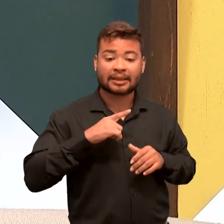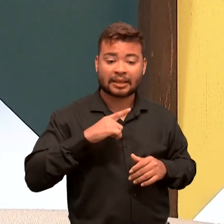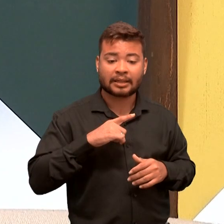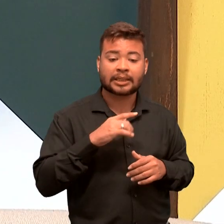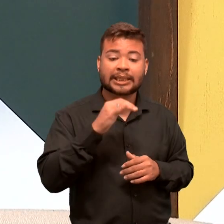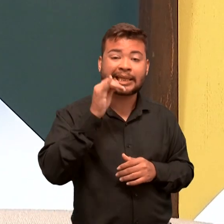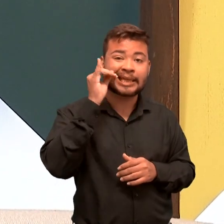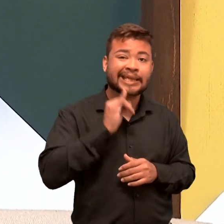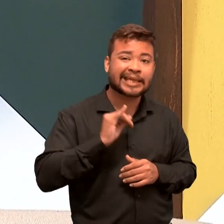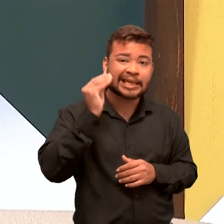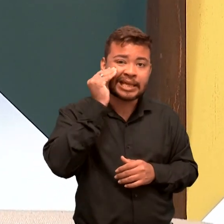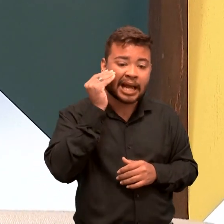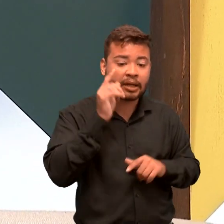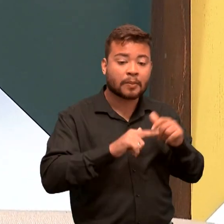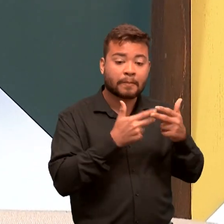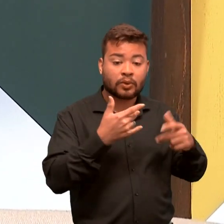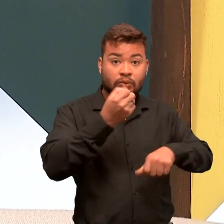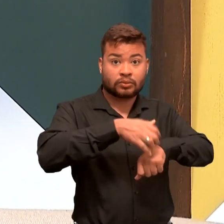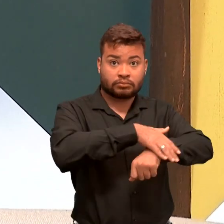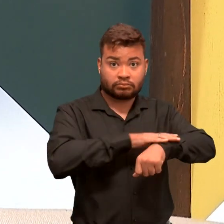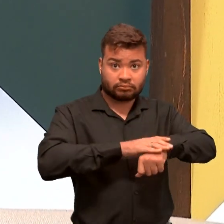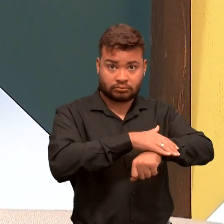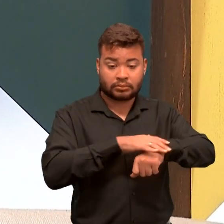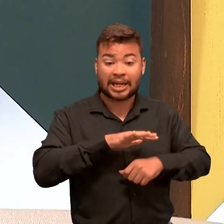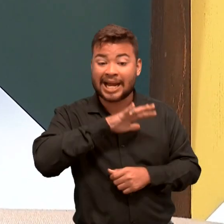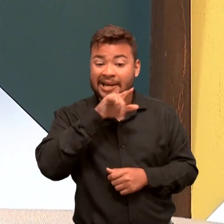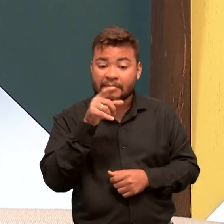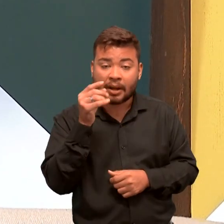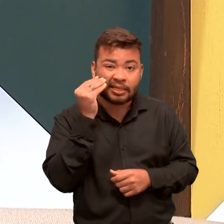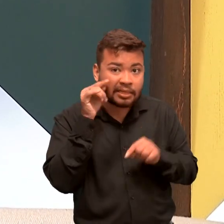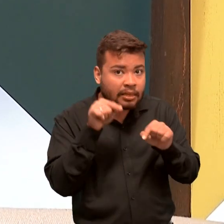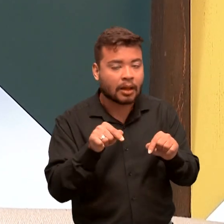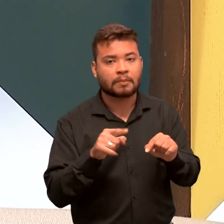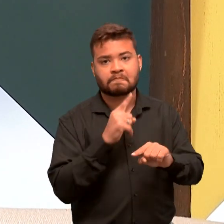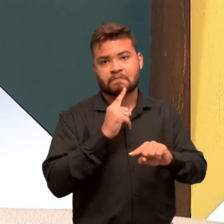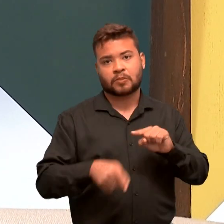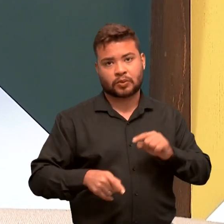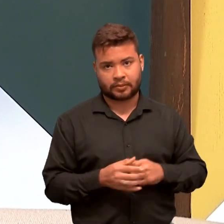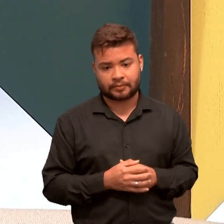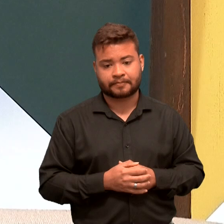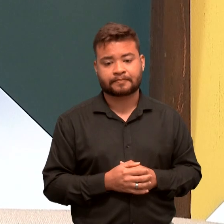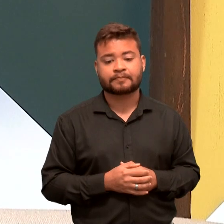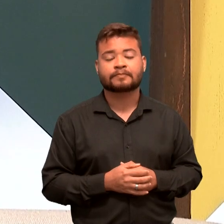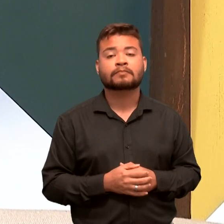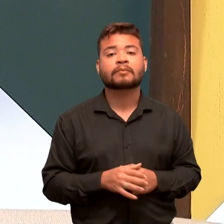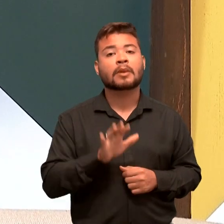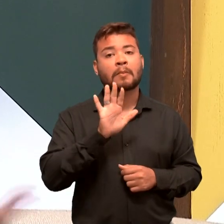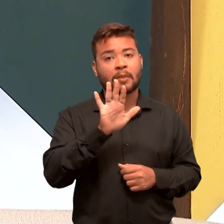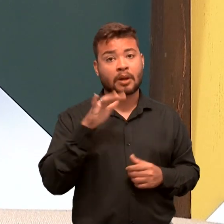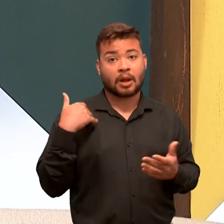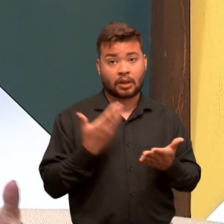de testes de produtos dermatológicos em animais. Mas, na verdade, assim, hoje tem